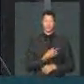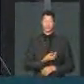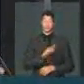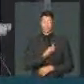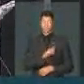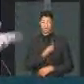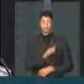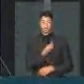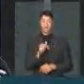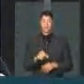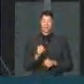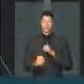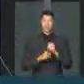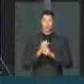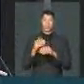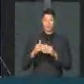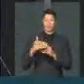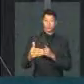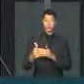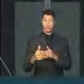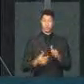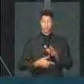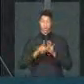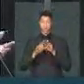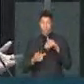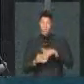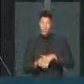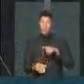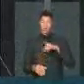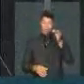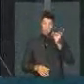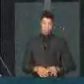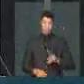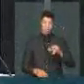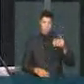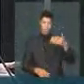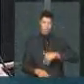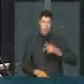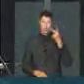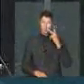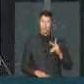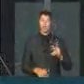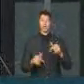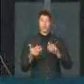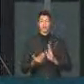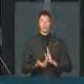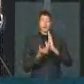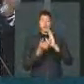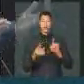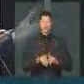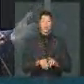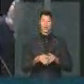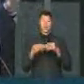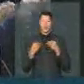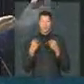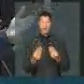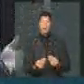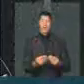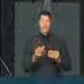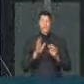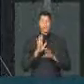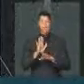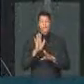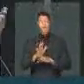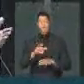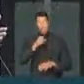convívio, ainda no ano que vem, antes das eleições, tenho certeza que ela virá para cá, para essa casa, para também dar a sua